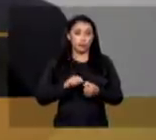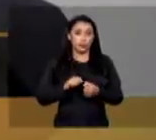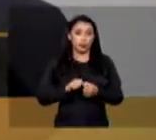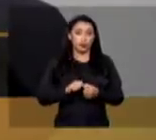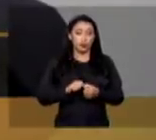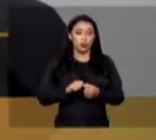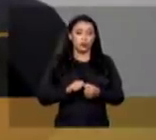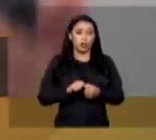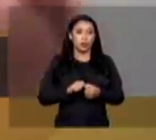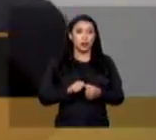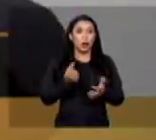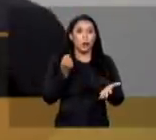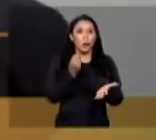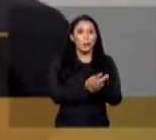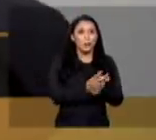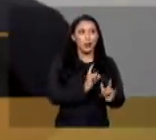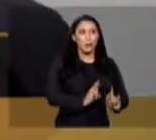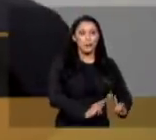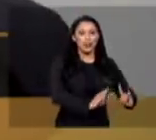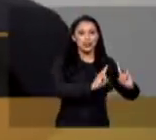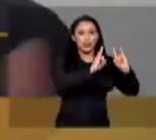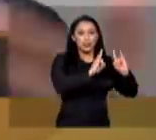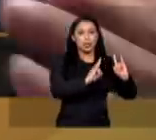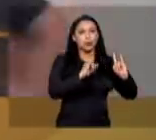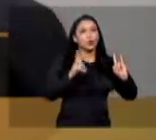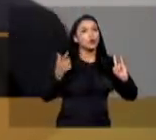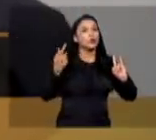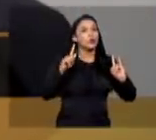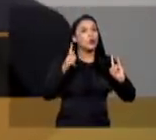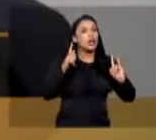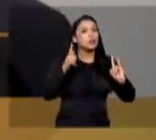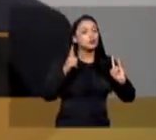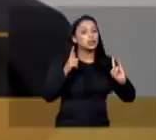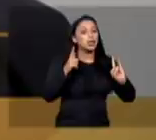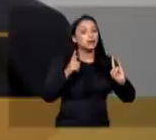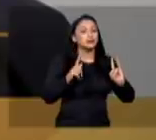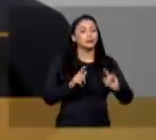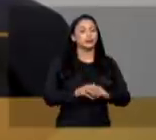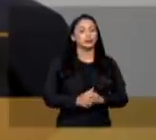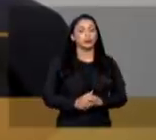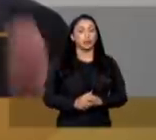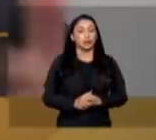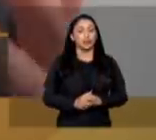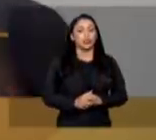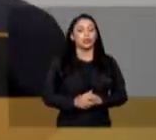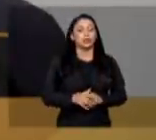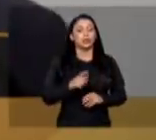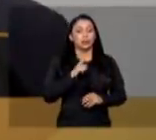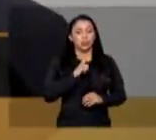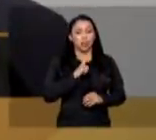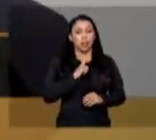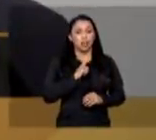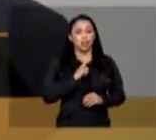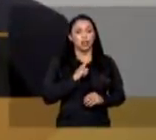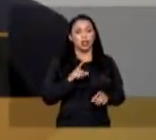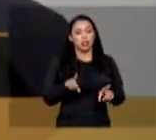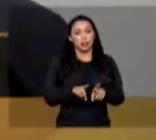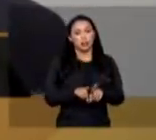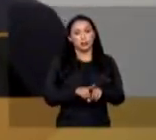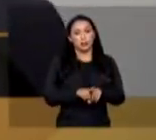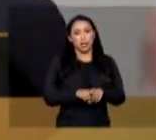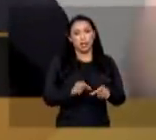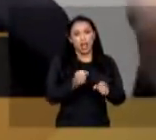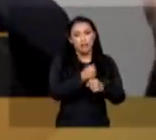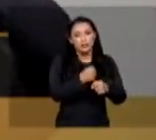na aquisição de um apartamento localizado na cidade de Guarujá, o caso mais específico, bem como de recebimento de suas